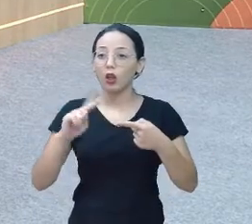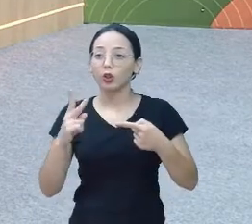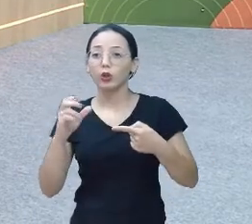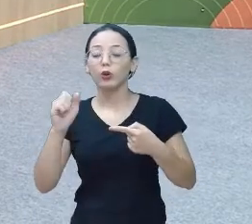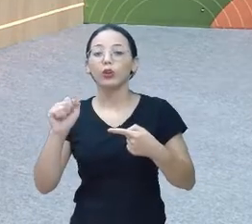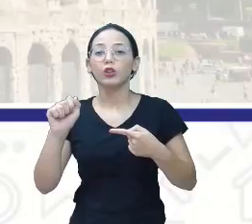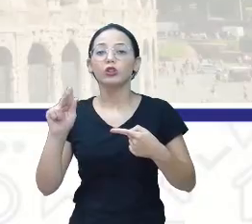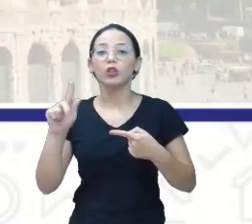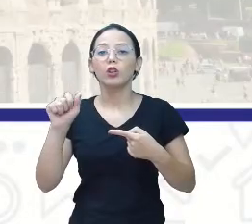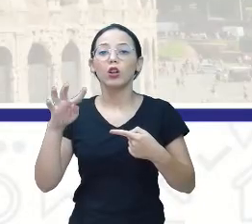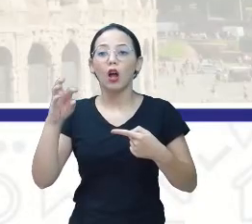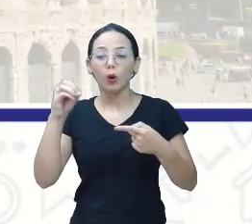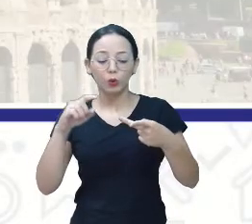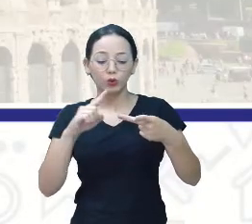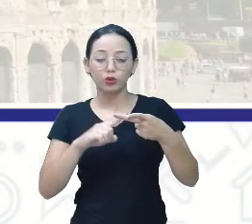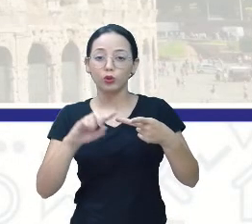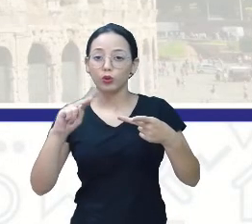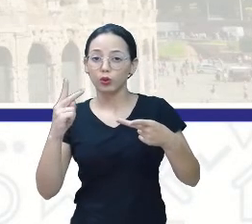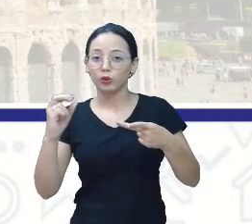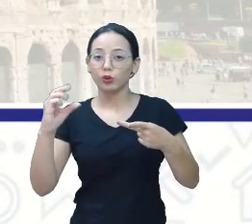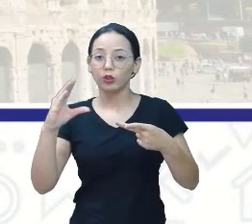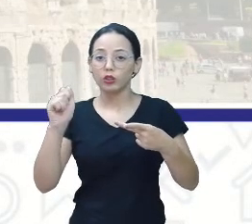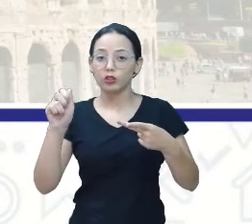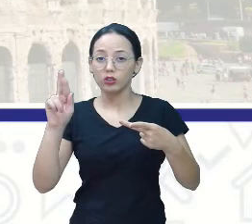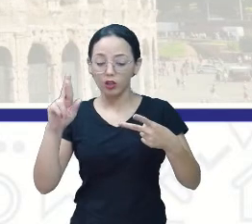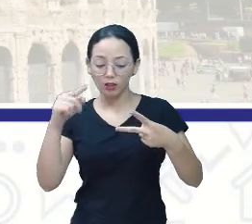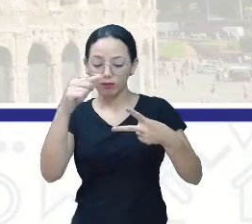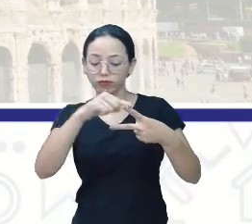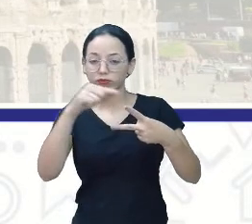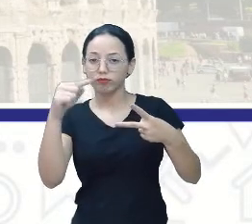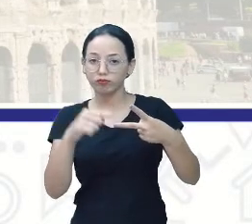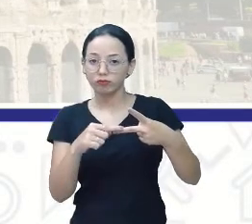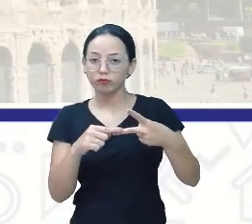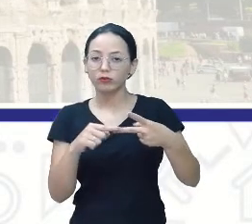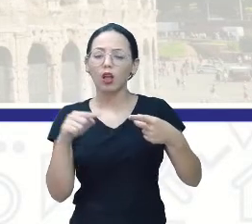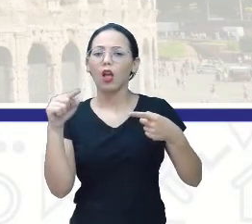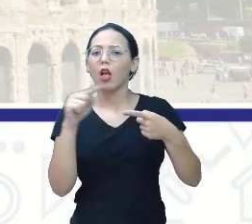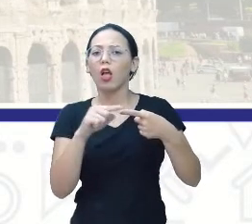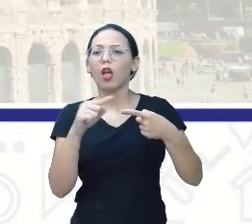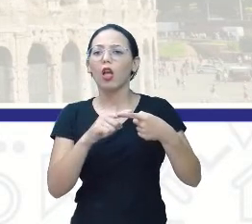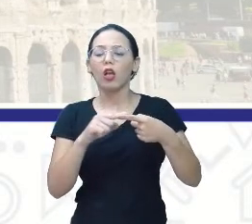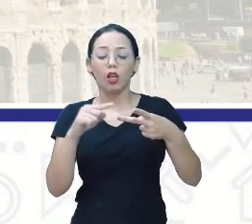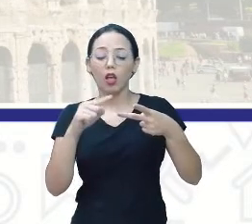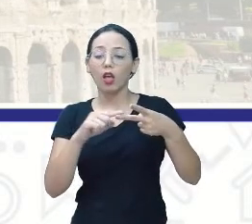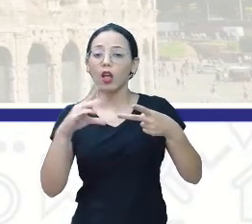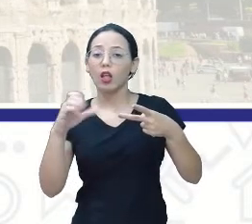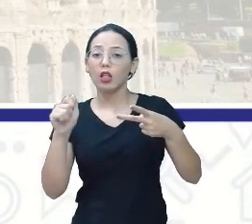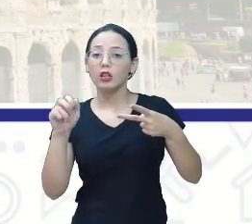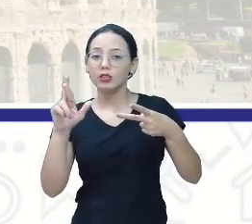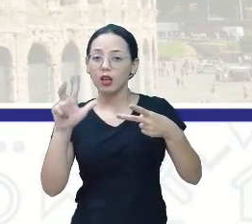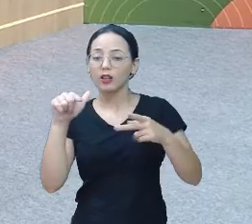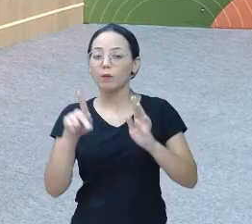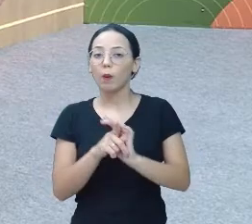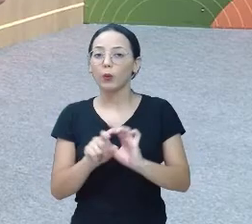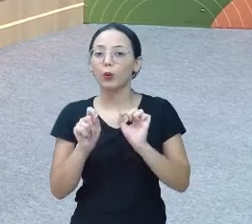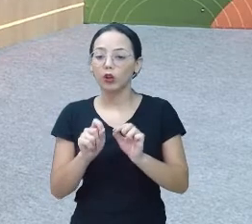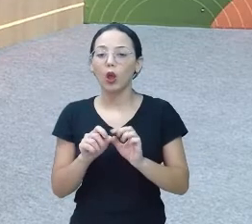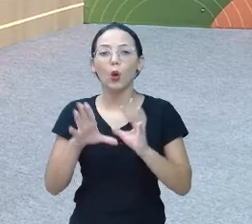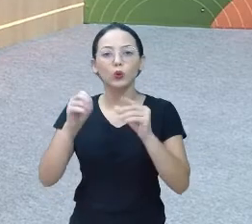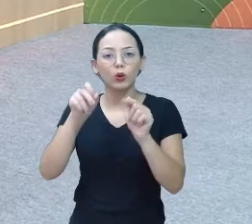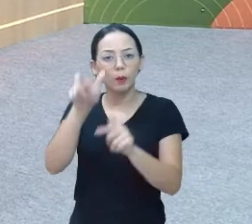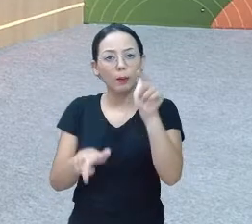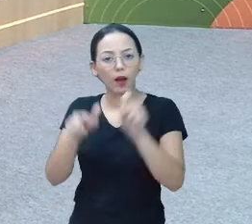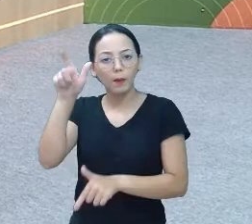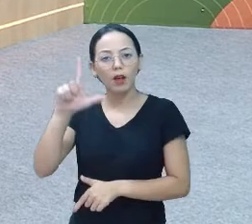gente entender esses conceitos aqui, ó, Augusto e César. César era todo imperador romano